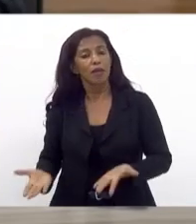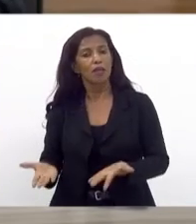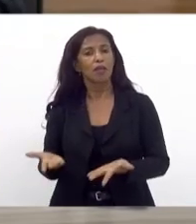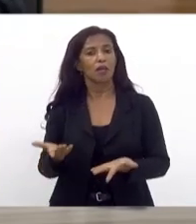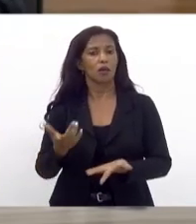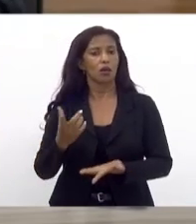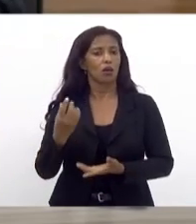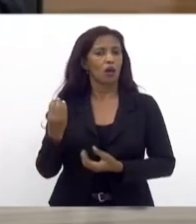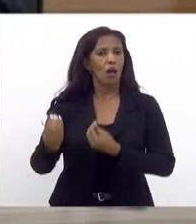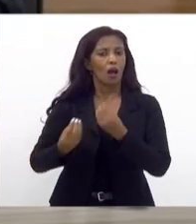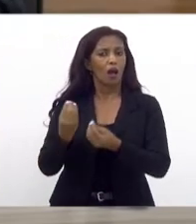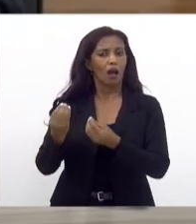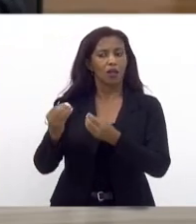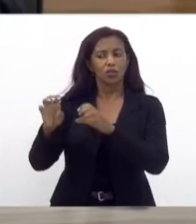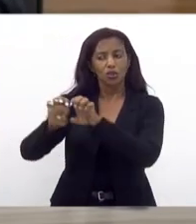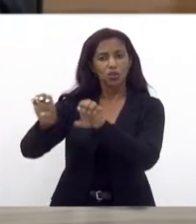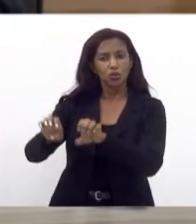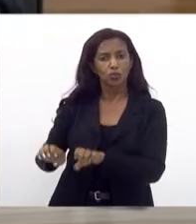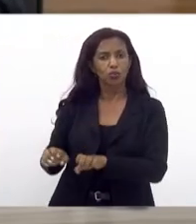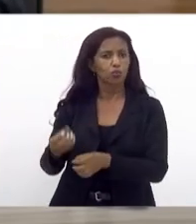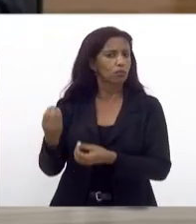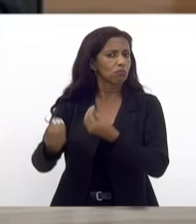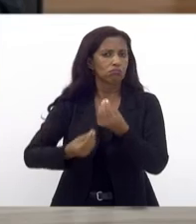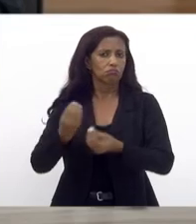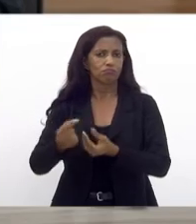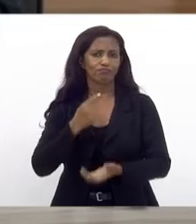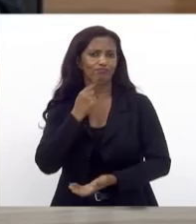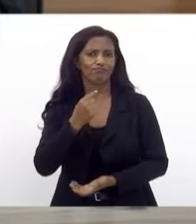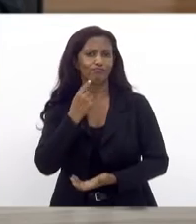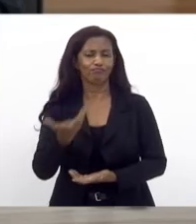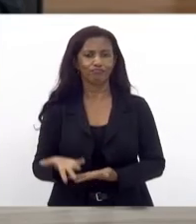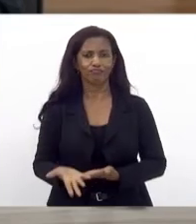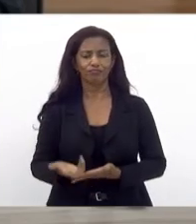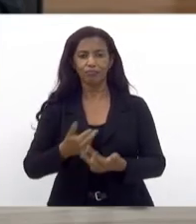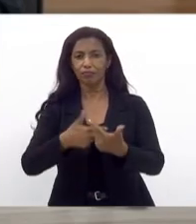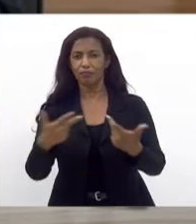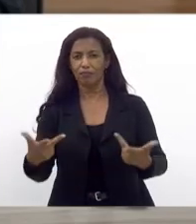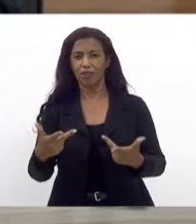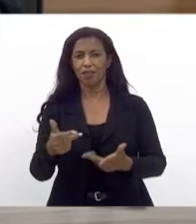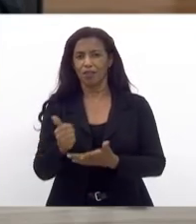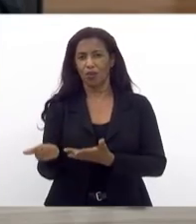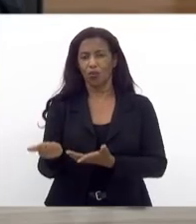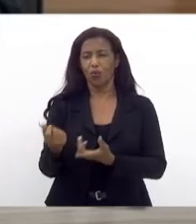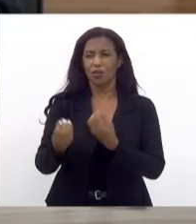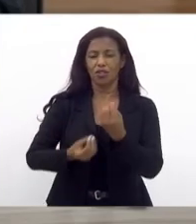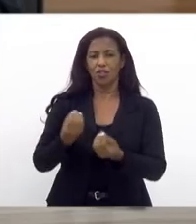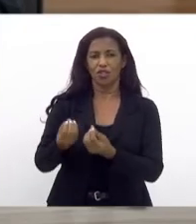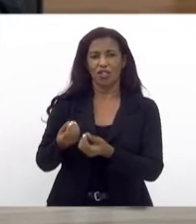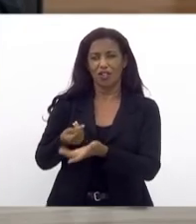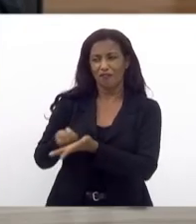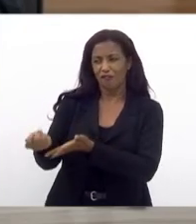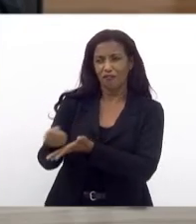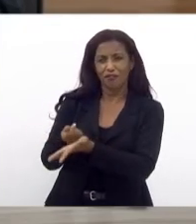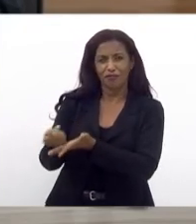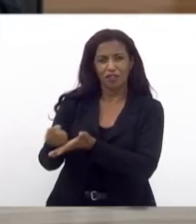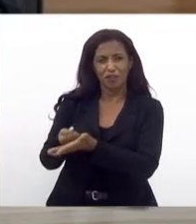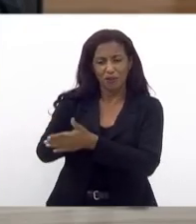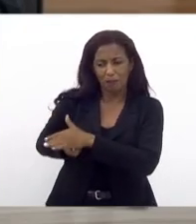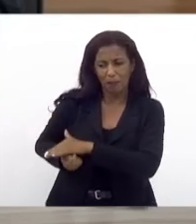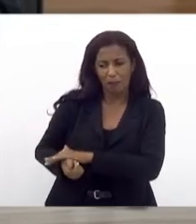né, a estrutura do Galeão, não tenho dúvida. Essa coisa de outorga, essa coisa de investimento, eu